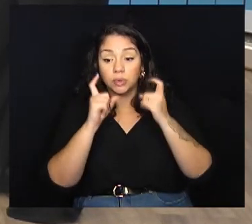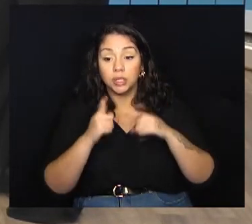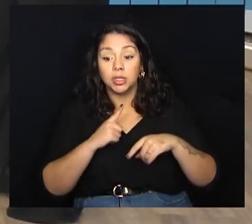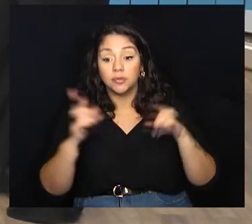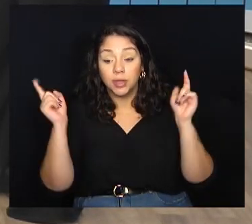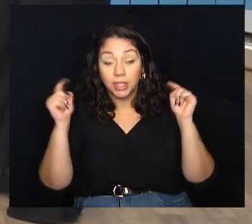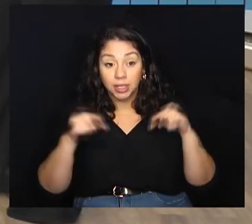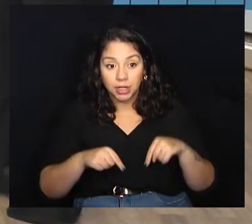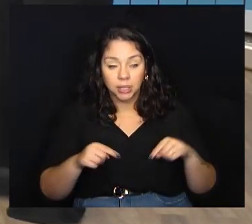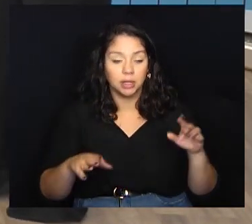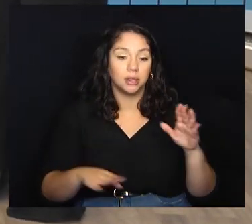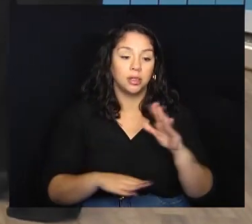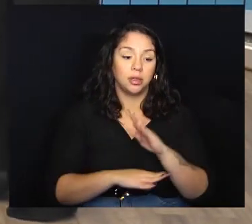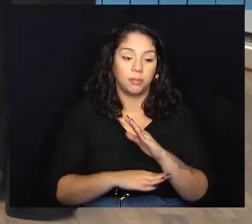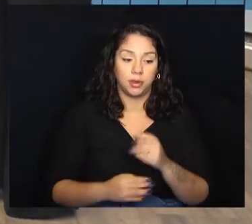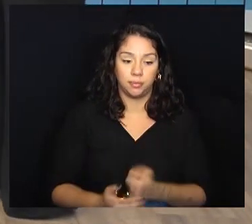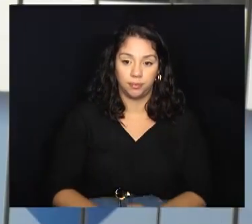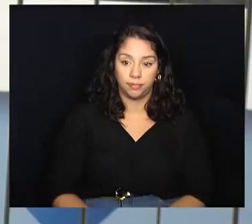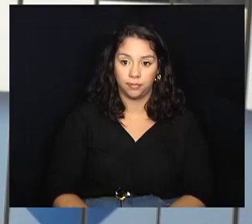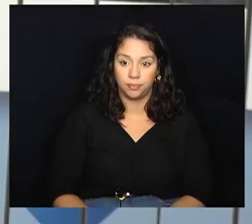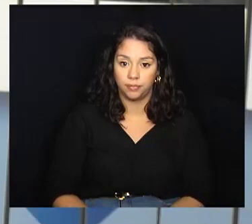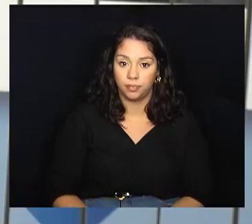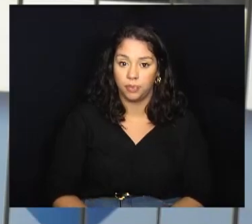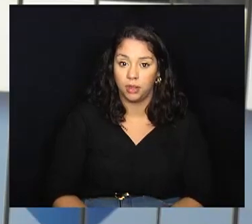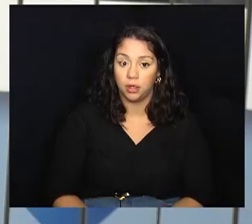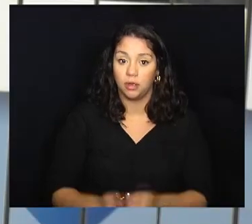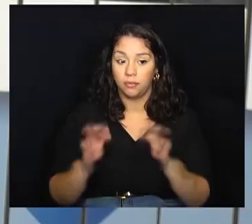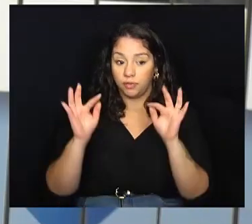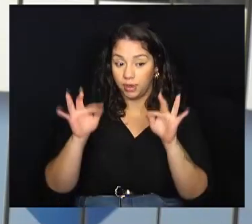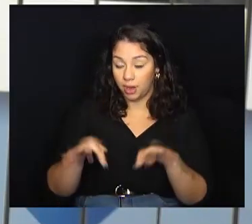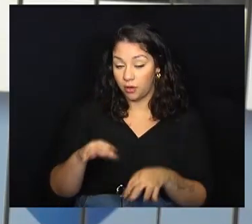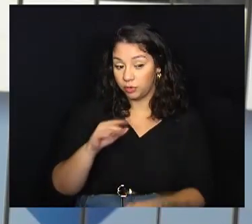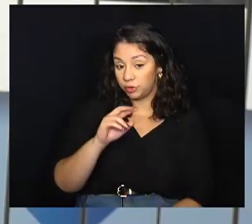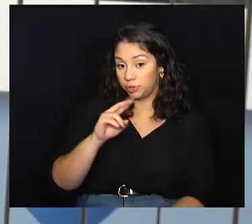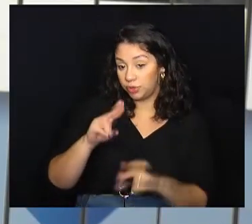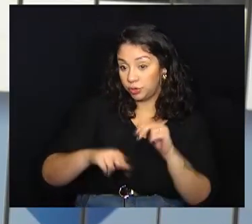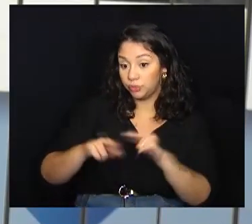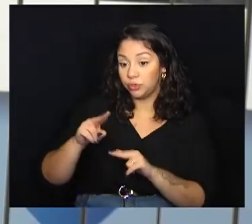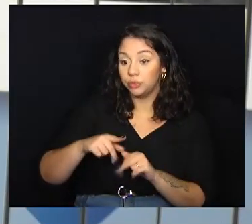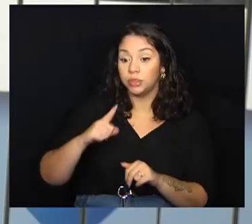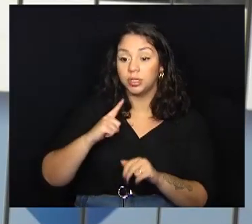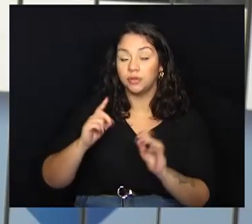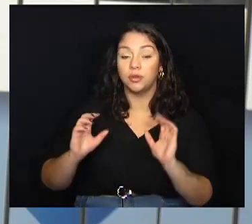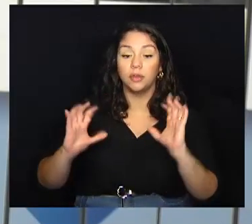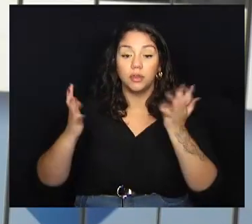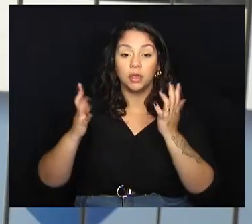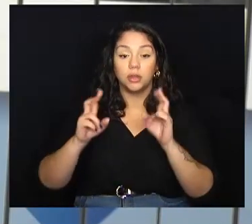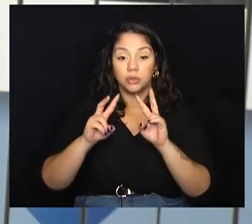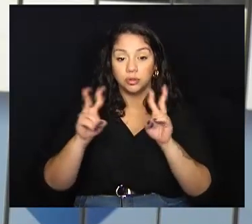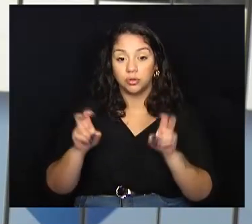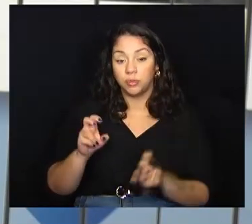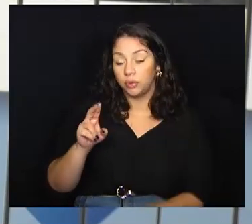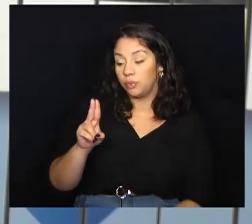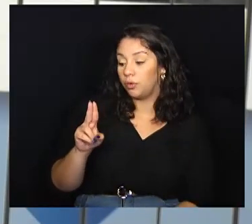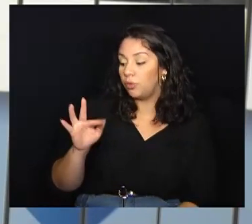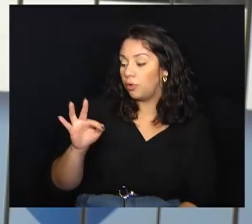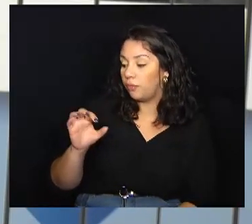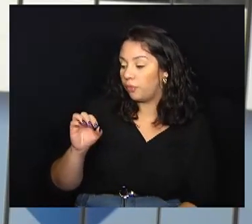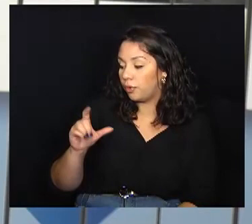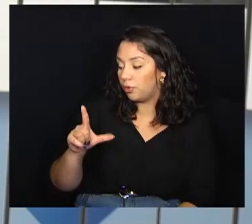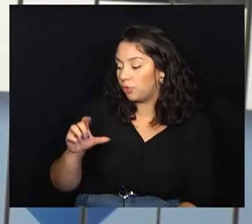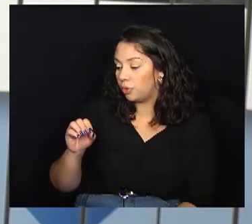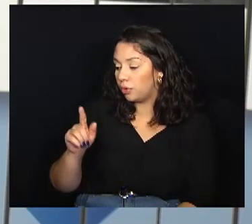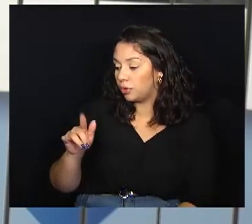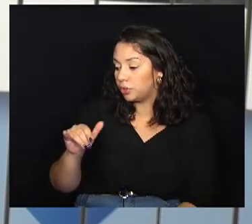Câmara Municipal. No final de junho, a Câmara sediou um evento que tratou da ufologia. A reunião contou